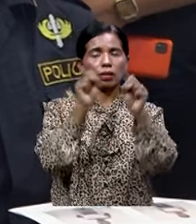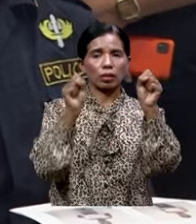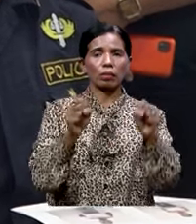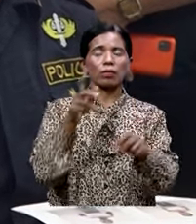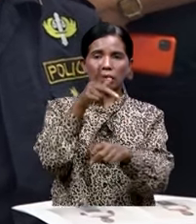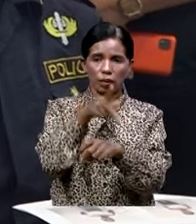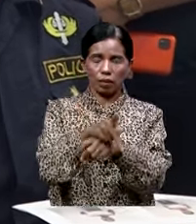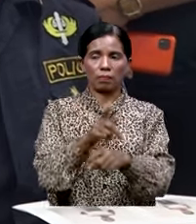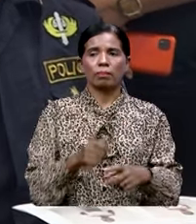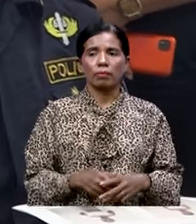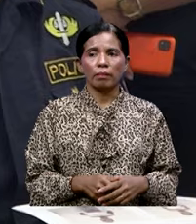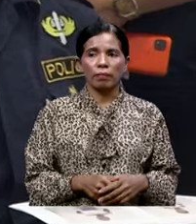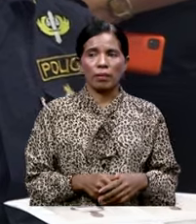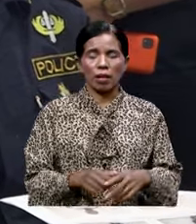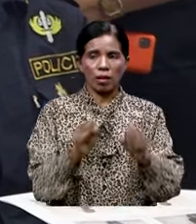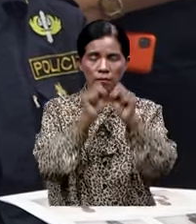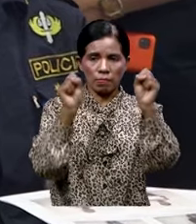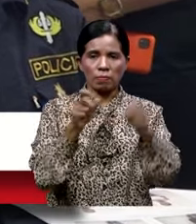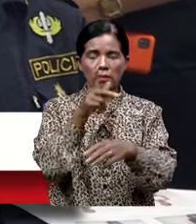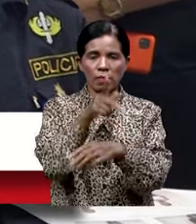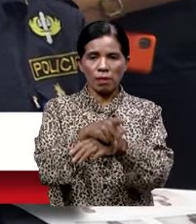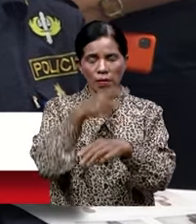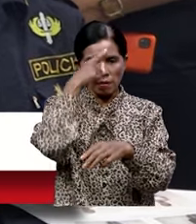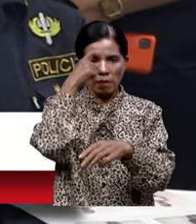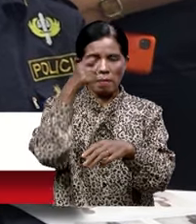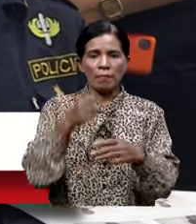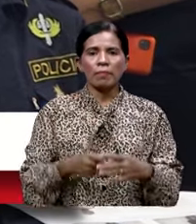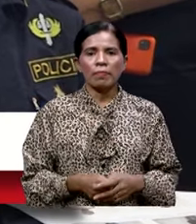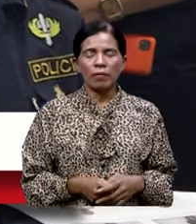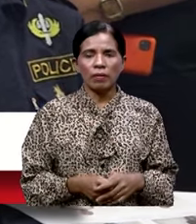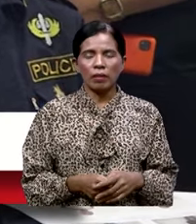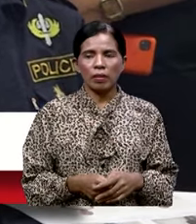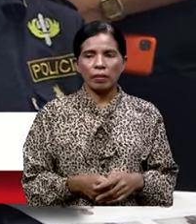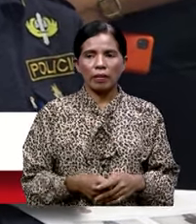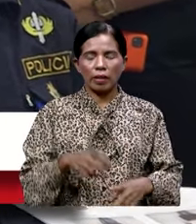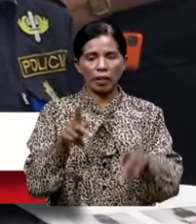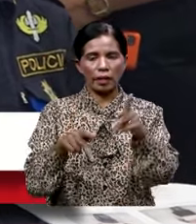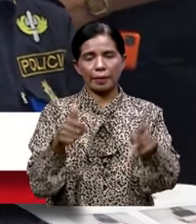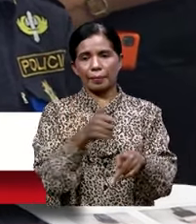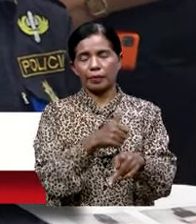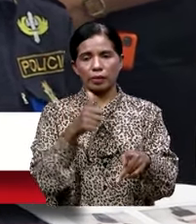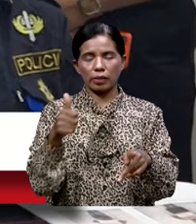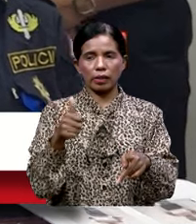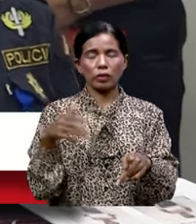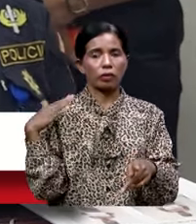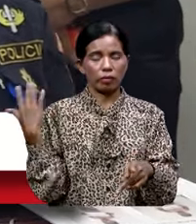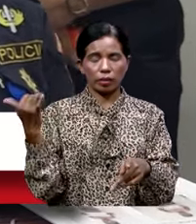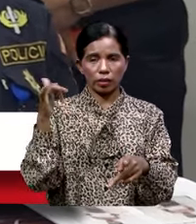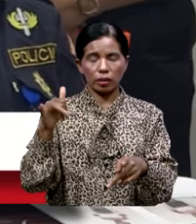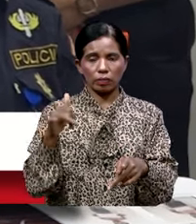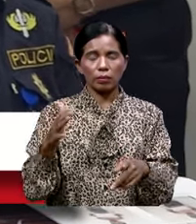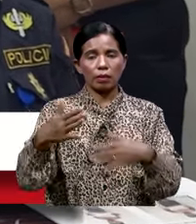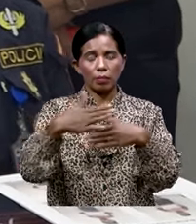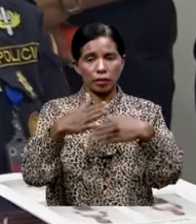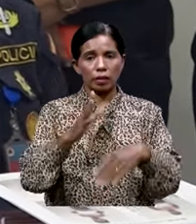calan. Sábado calan, né? Tamba causa o se matem balu e a tumba betotas ini ya